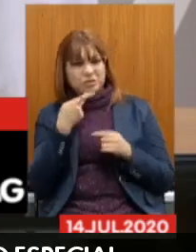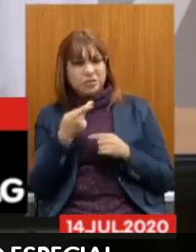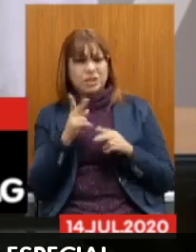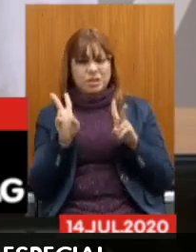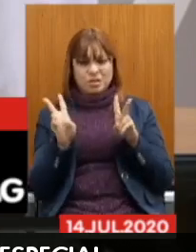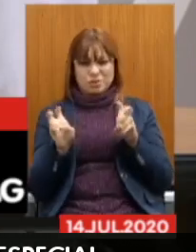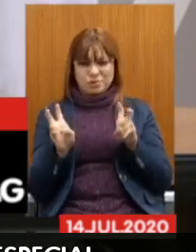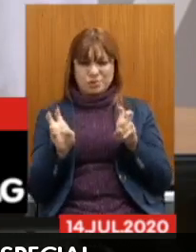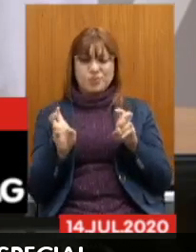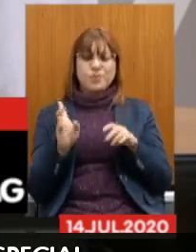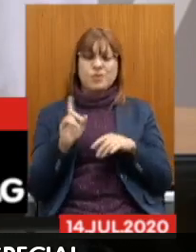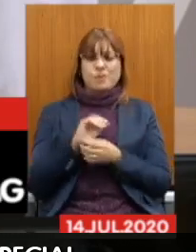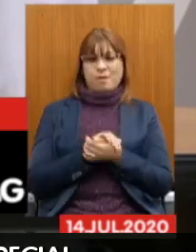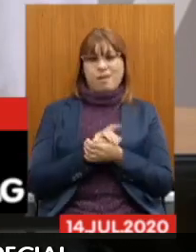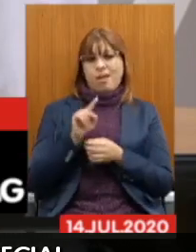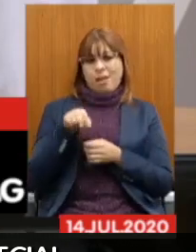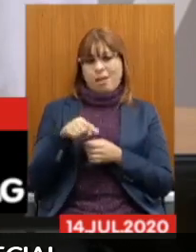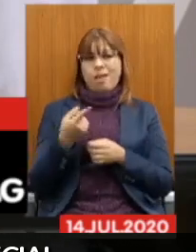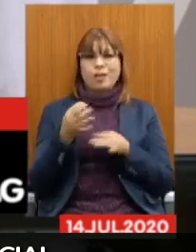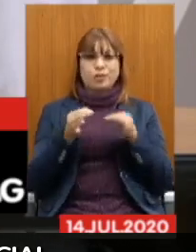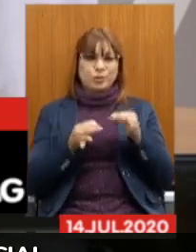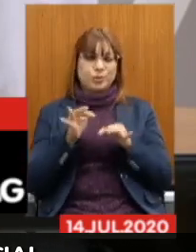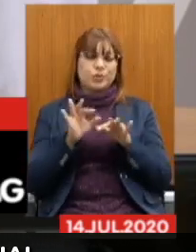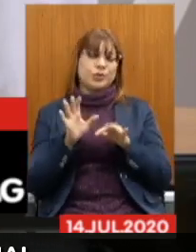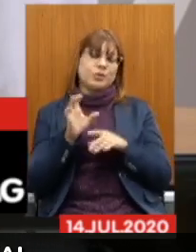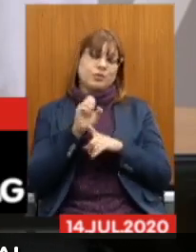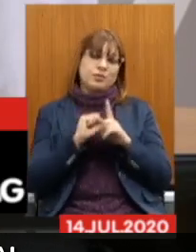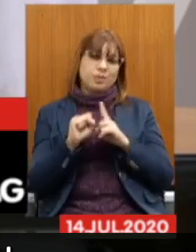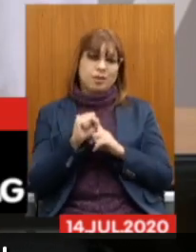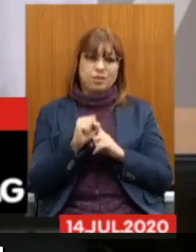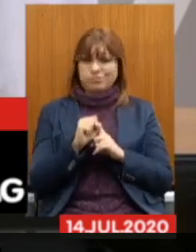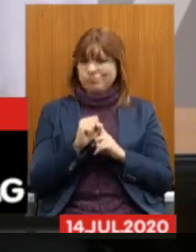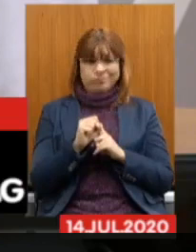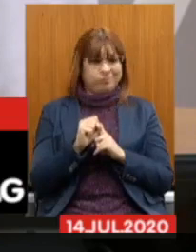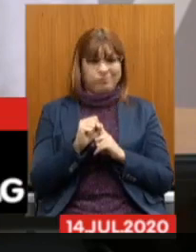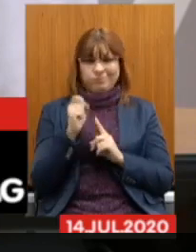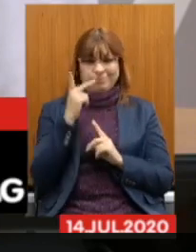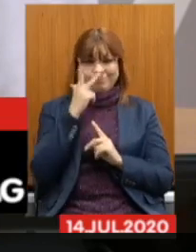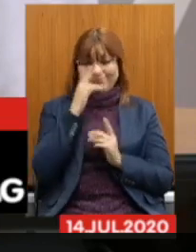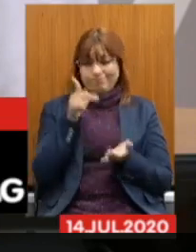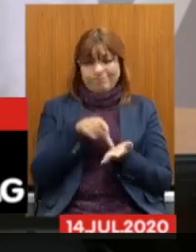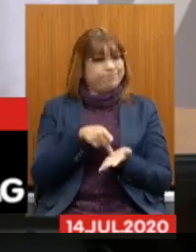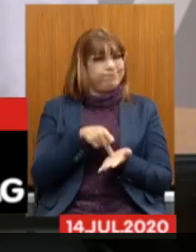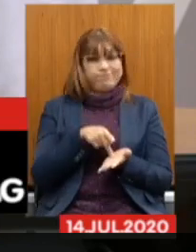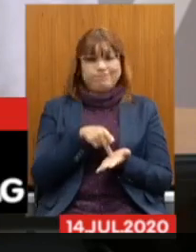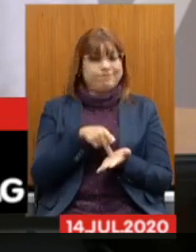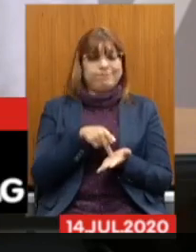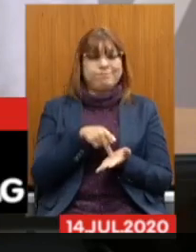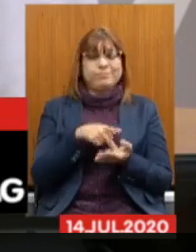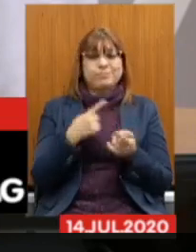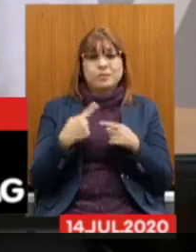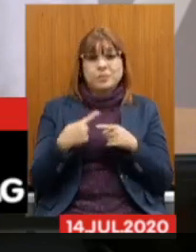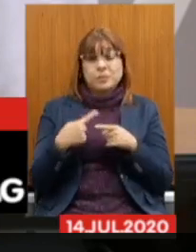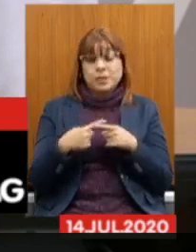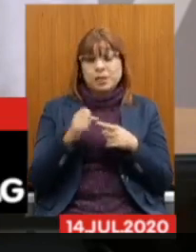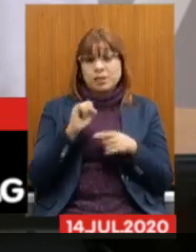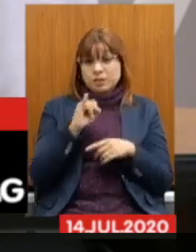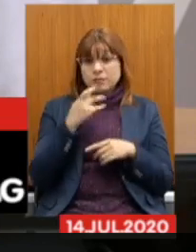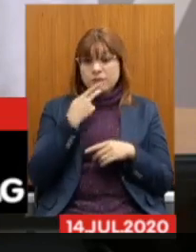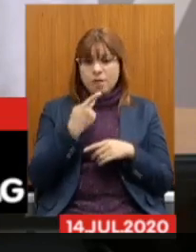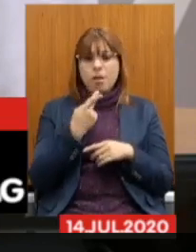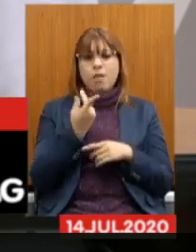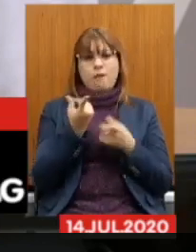sofismático e falacioso. Porque com a progressividade, que trabalha com faixas de valores,